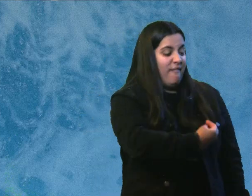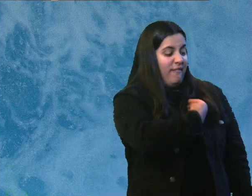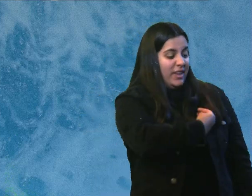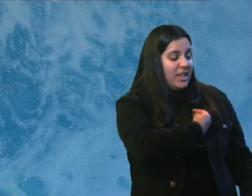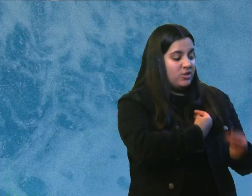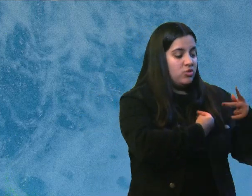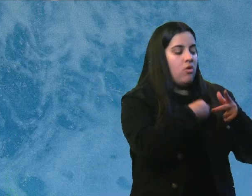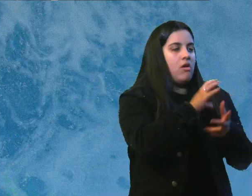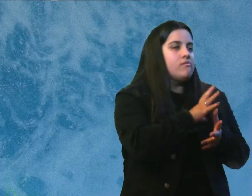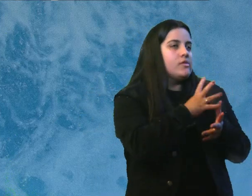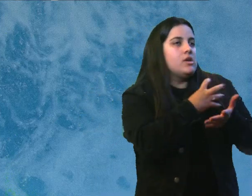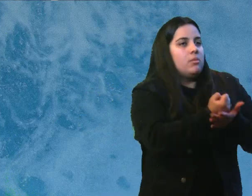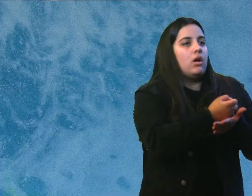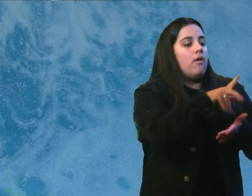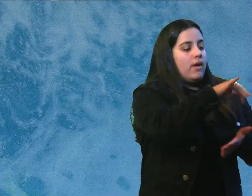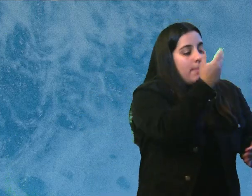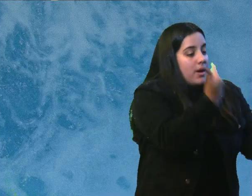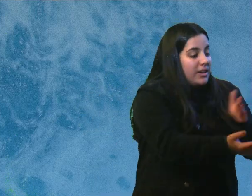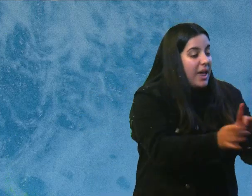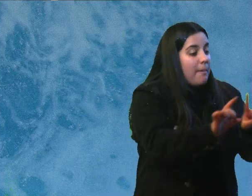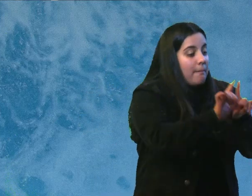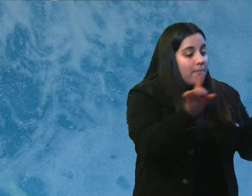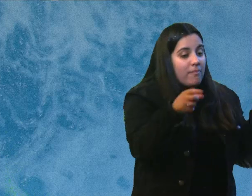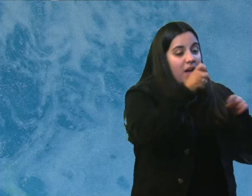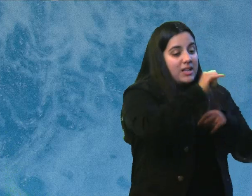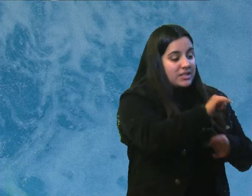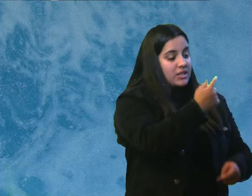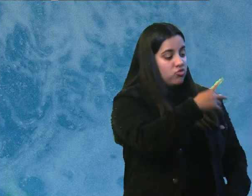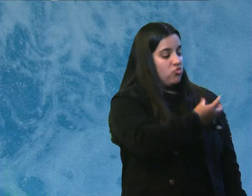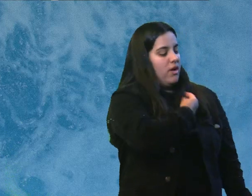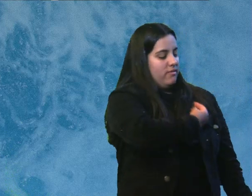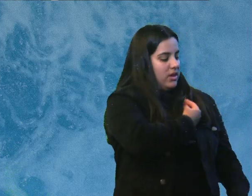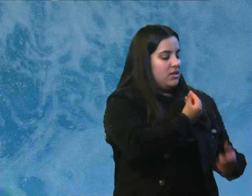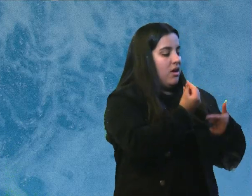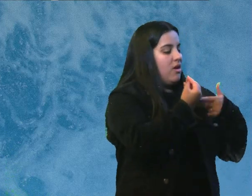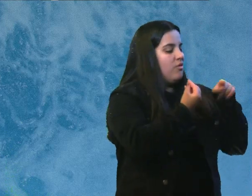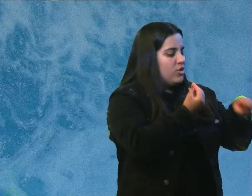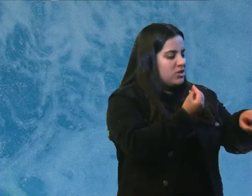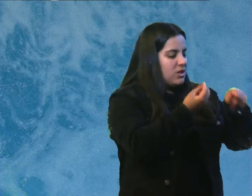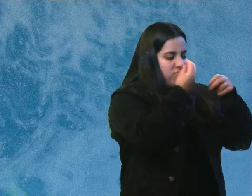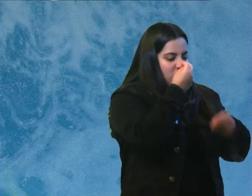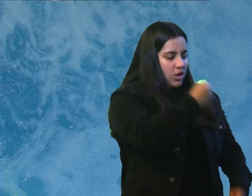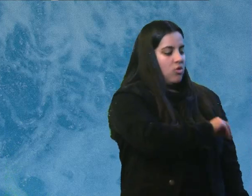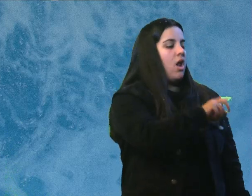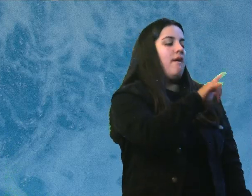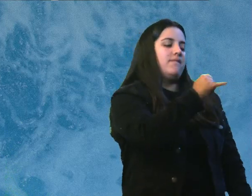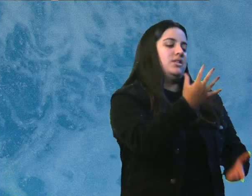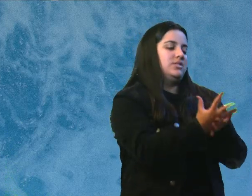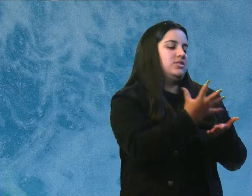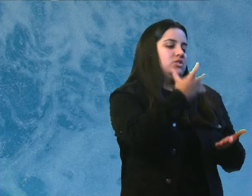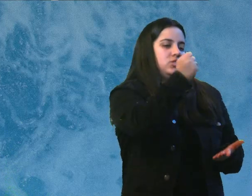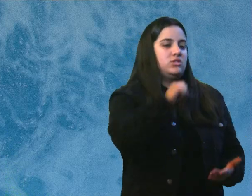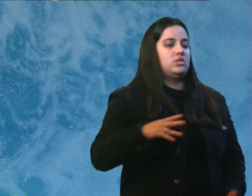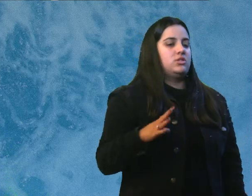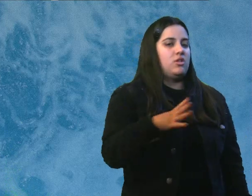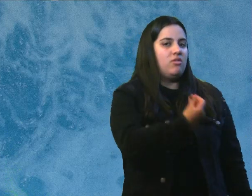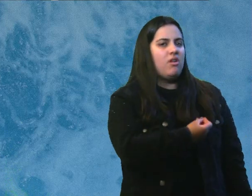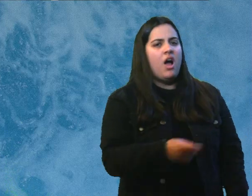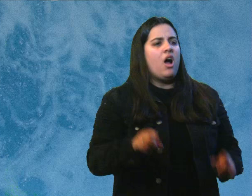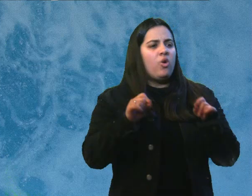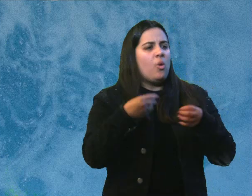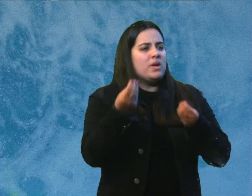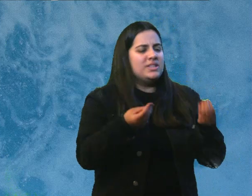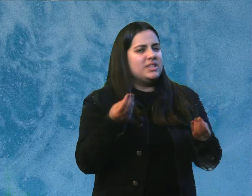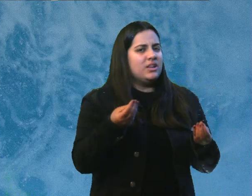perderá. Mas se abrir mão da sua vida por minha causa, a salvará. Que vantagem há em ganhar o mundo